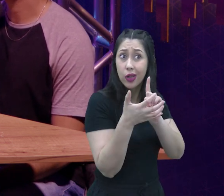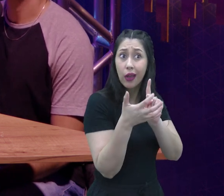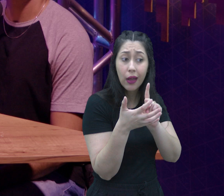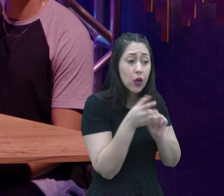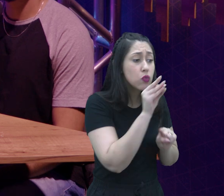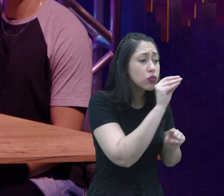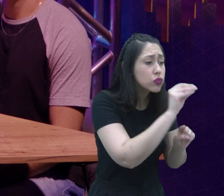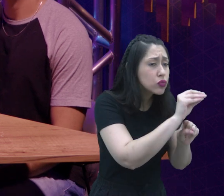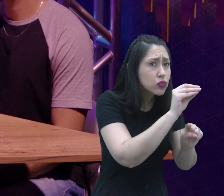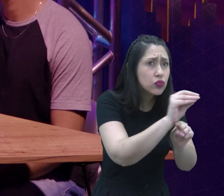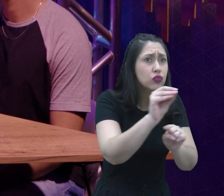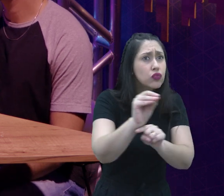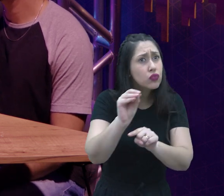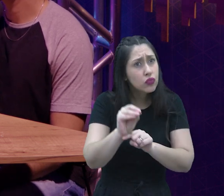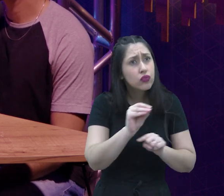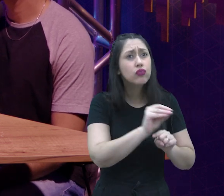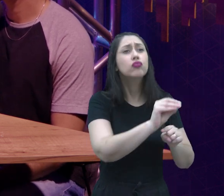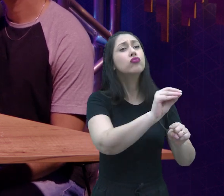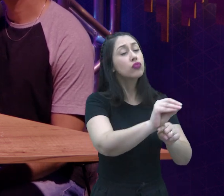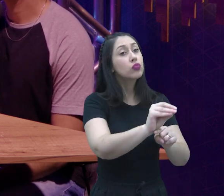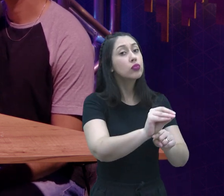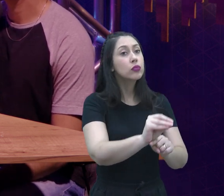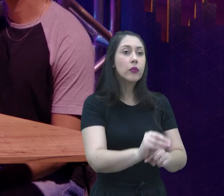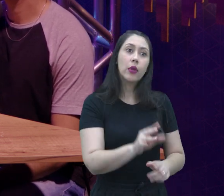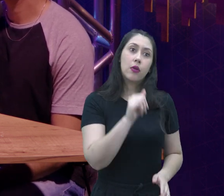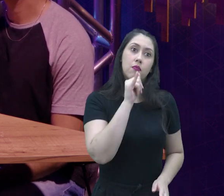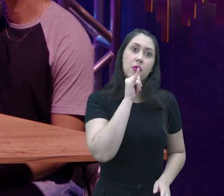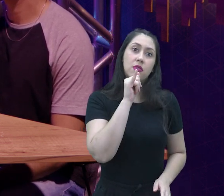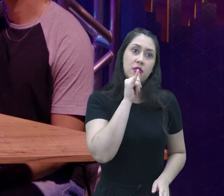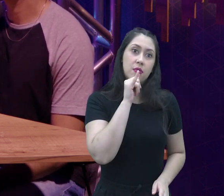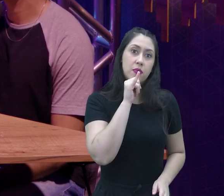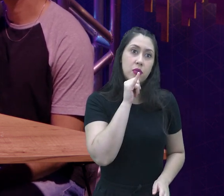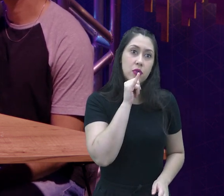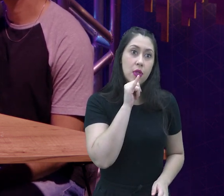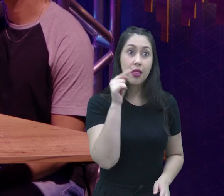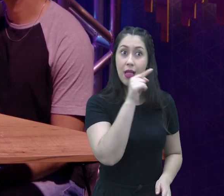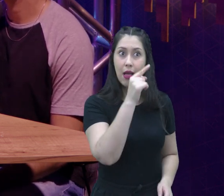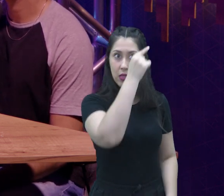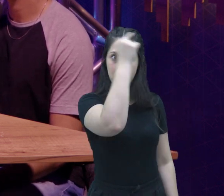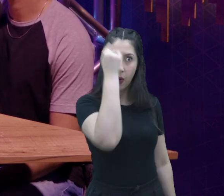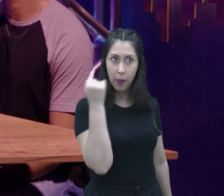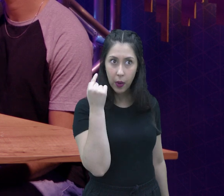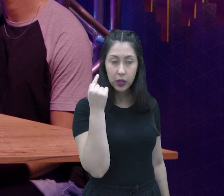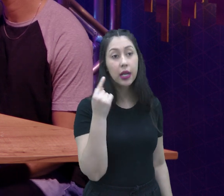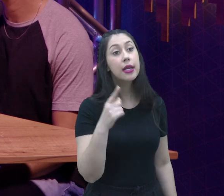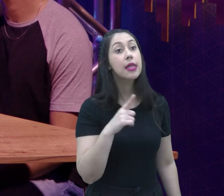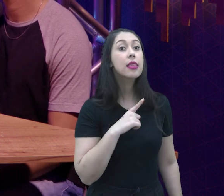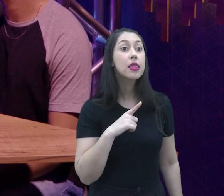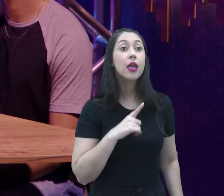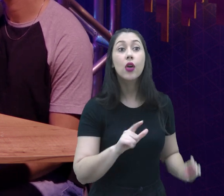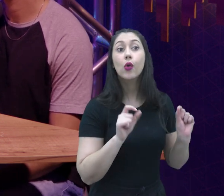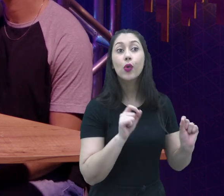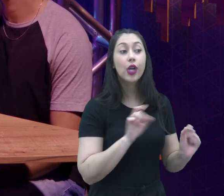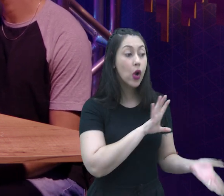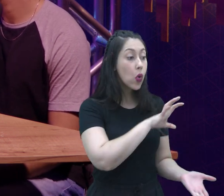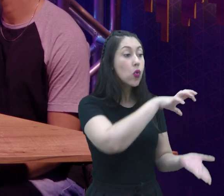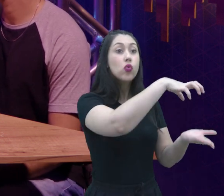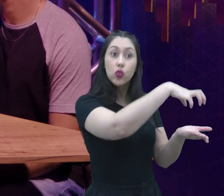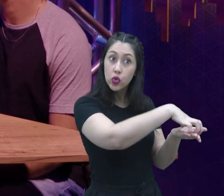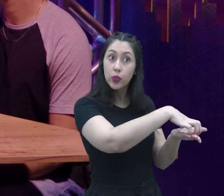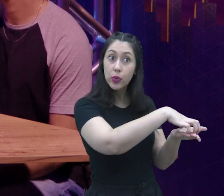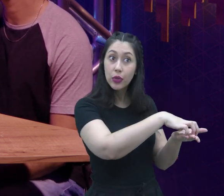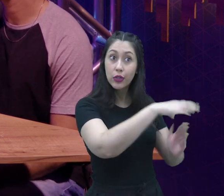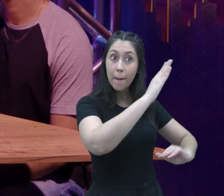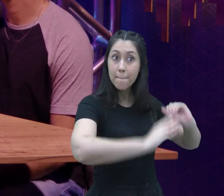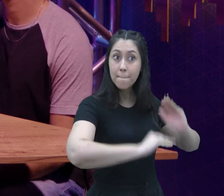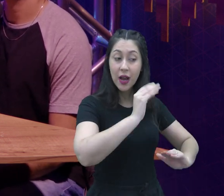as necessidades, né, daquele país ou daquele lugar. Como, por exemplo, lá, né, no Mundo Bruxo, a gente vai ter, por exemplo, o Departamento de Execução